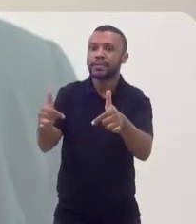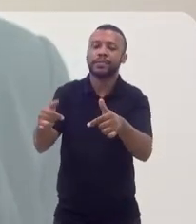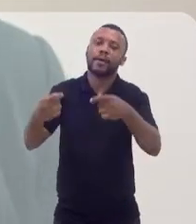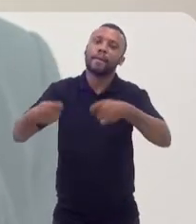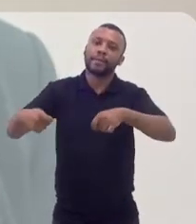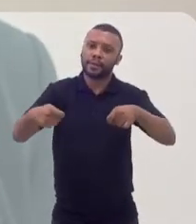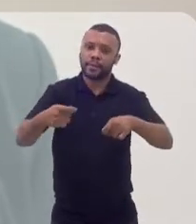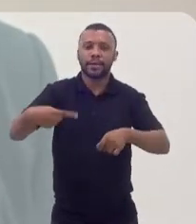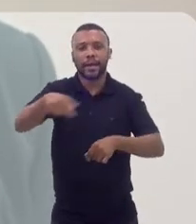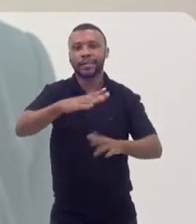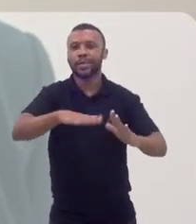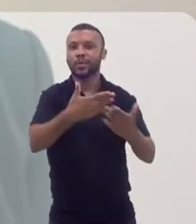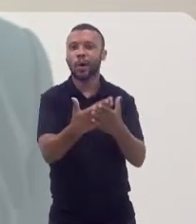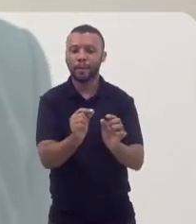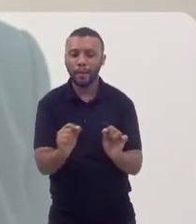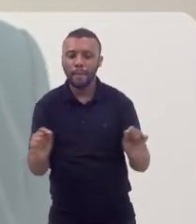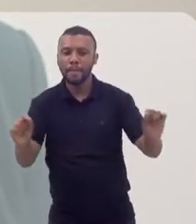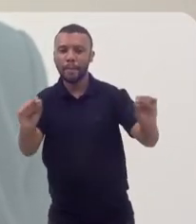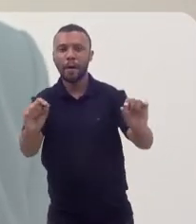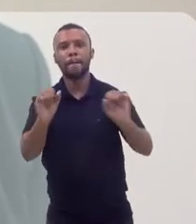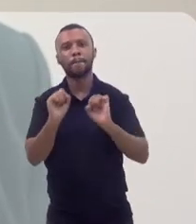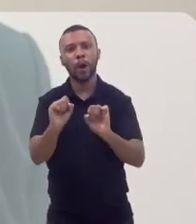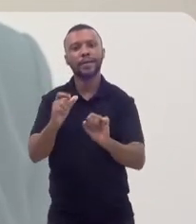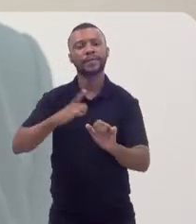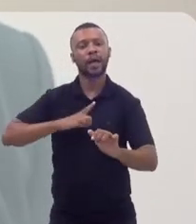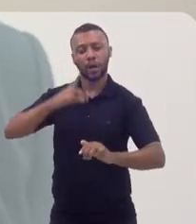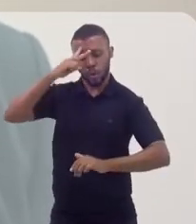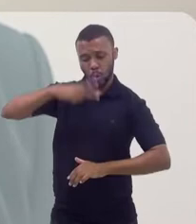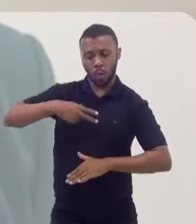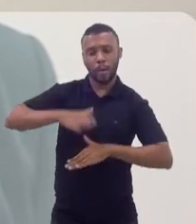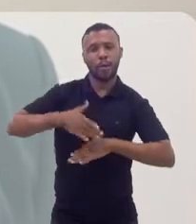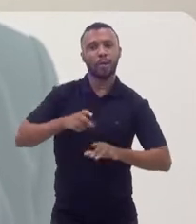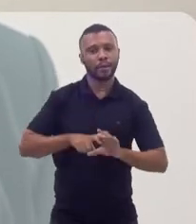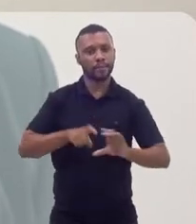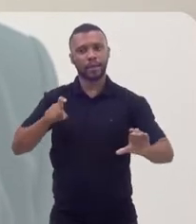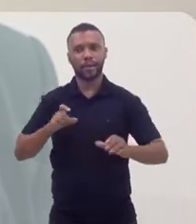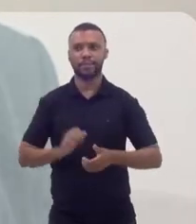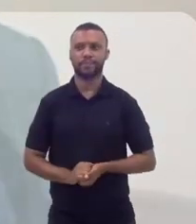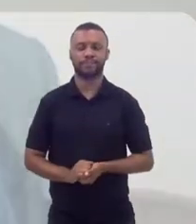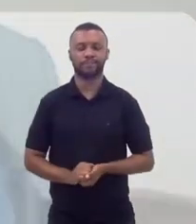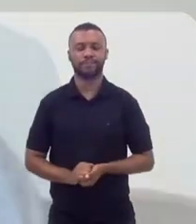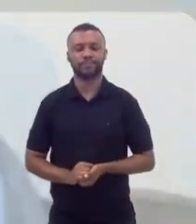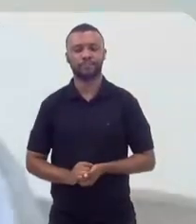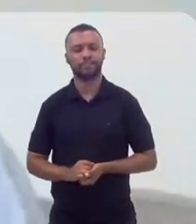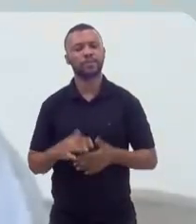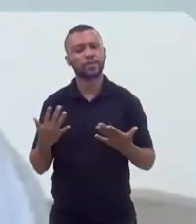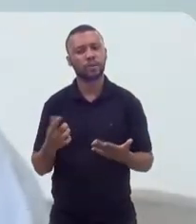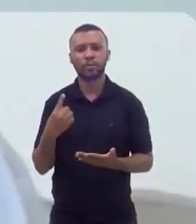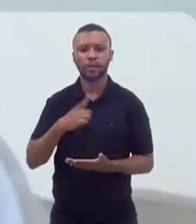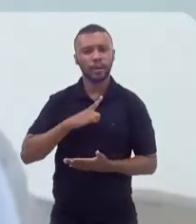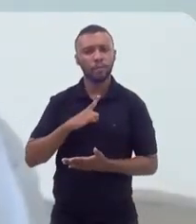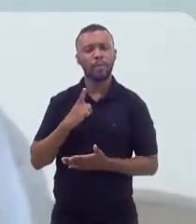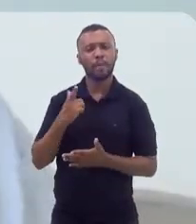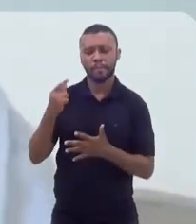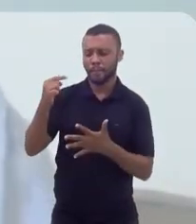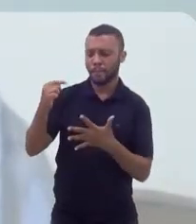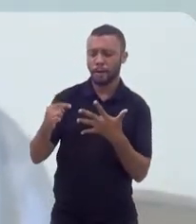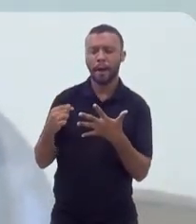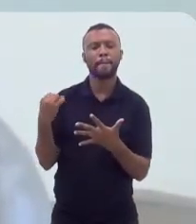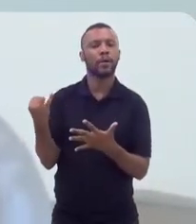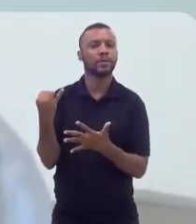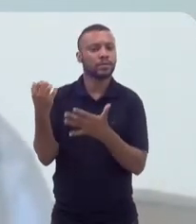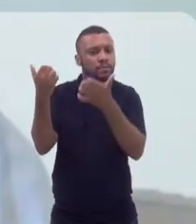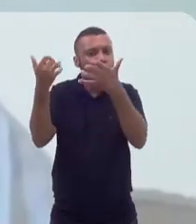para que essas agremiações possam se tornar mais autossuficientes. Vamos ouvir. E nós temos questões importantes para